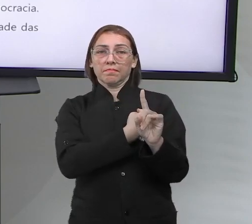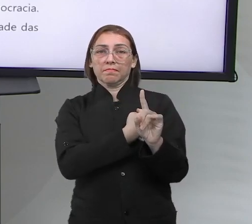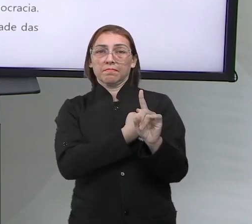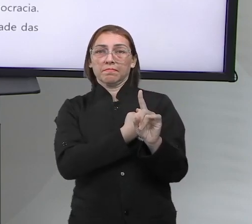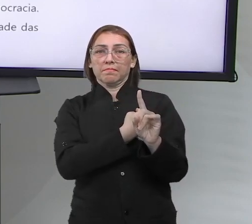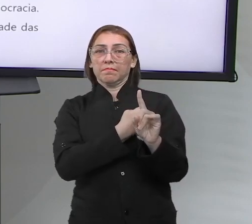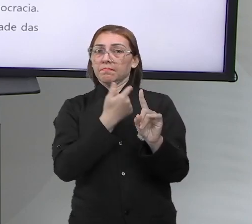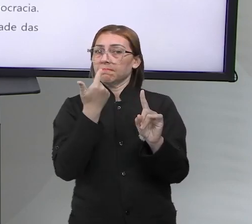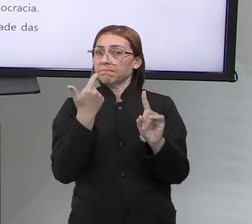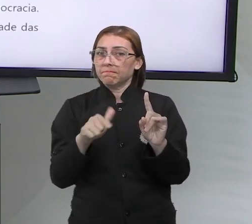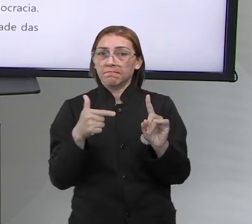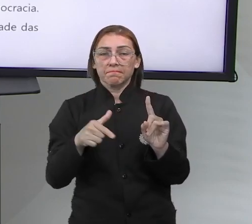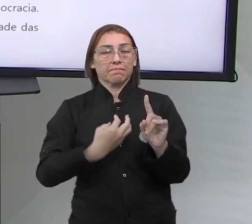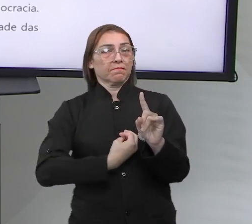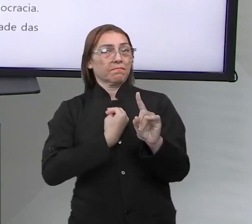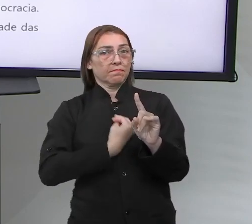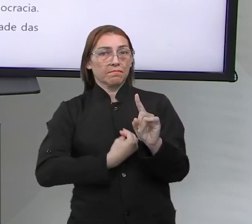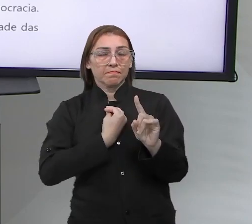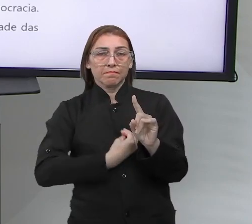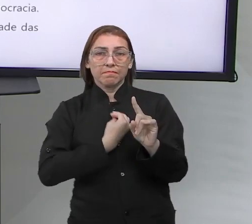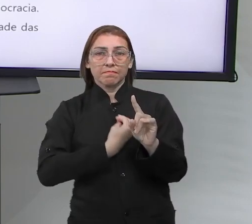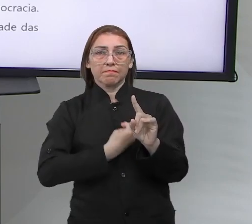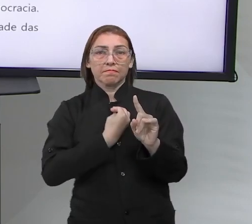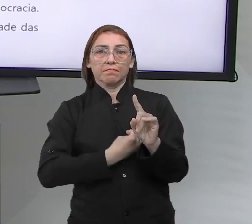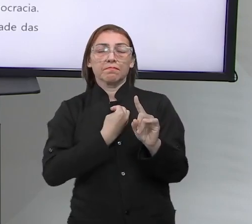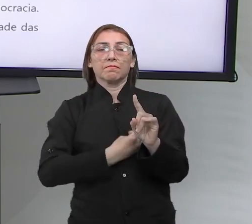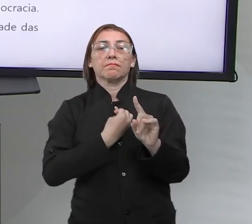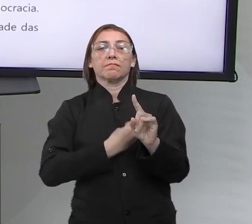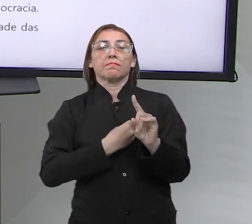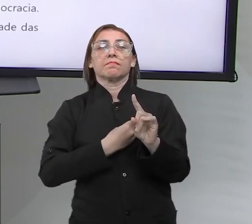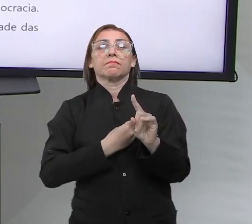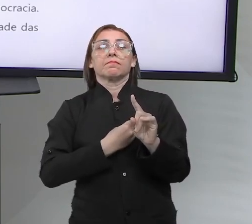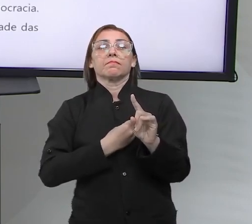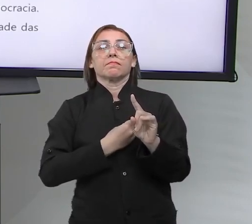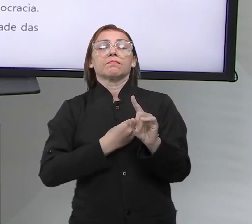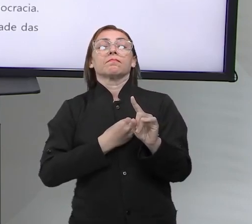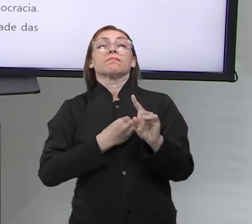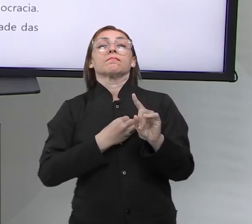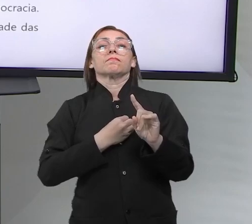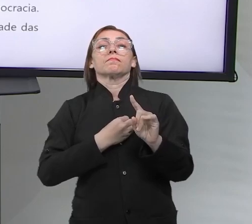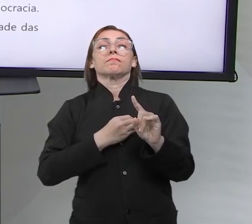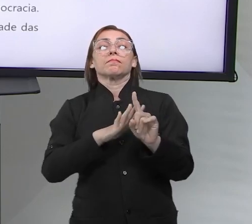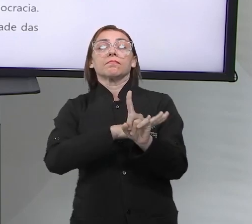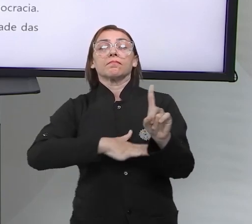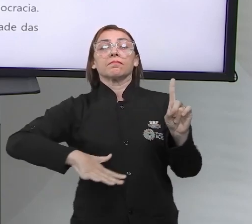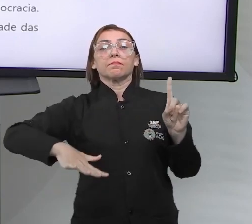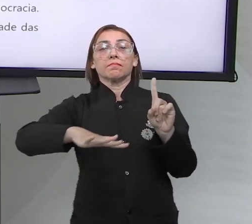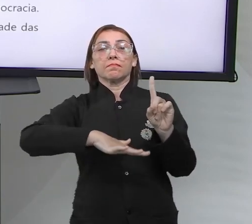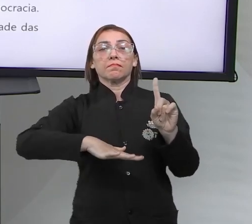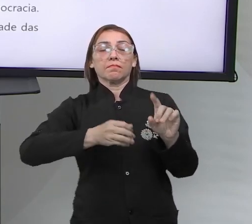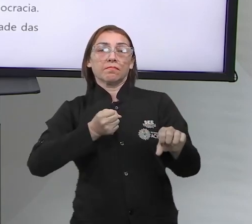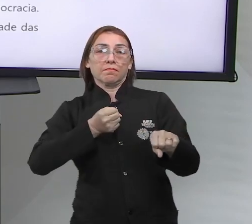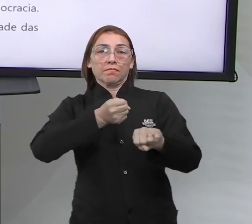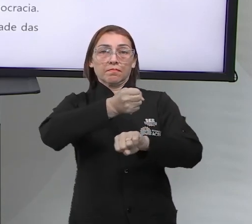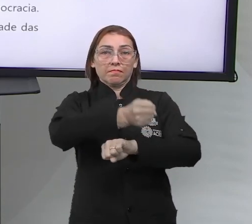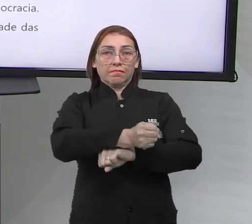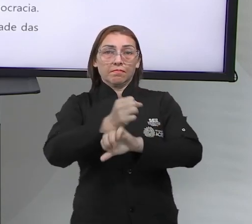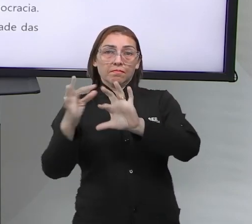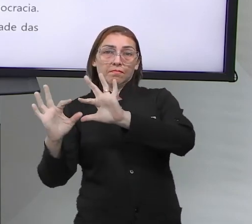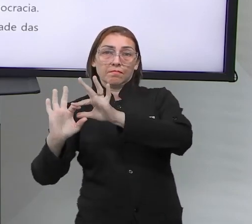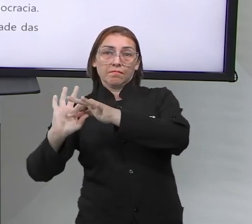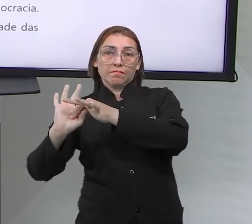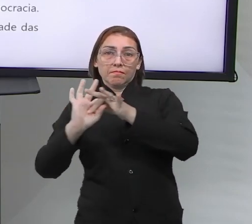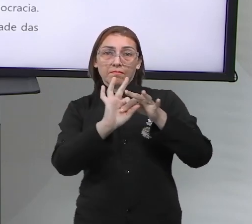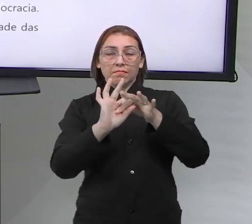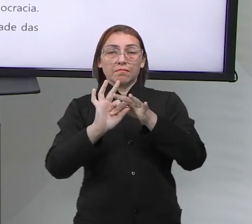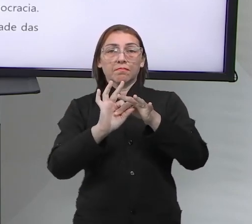não temos que viver, e não seria salutar a convivência social nós estarmos inseridos em um contexto